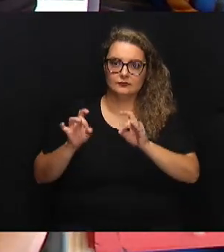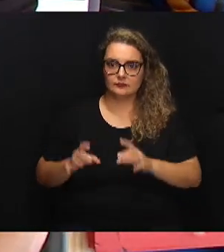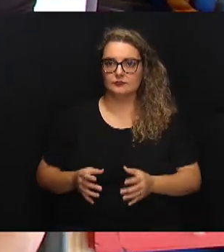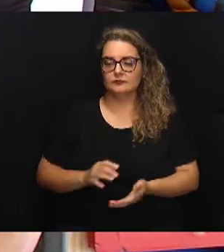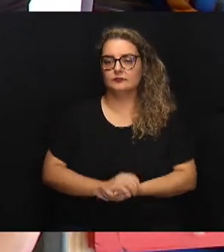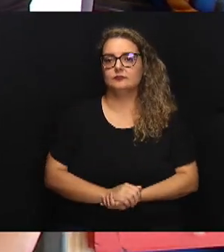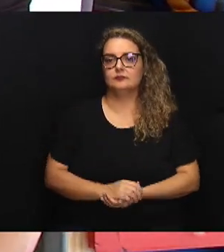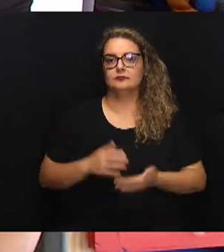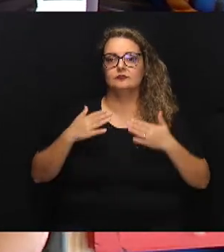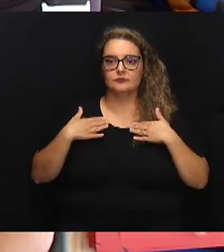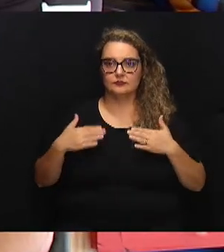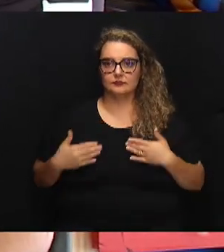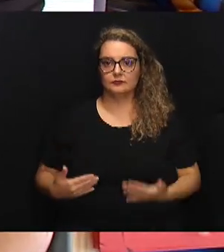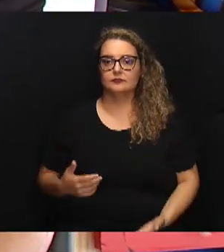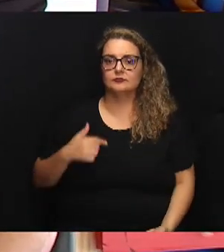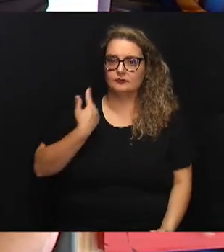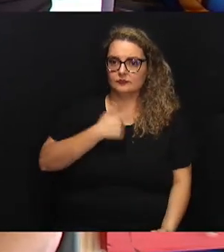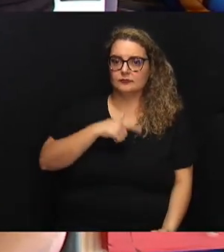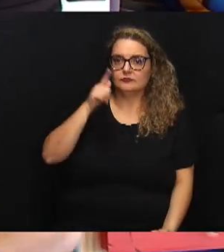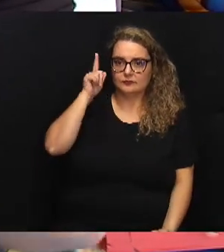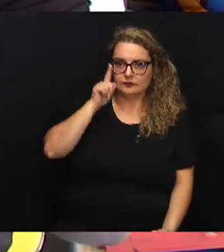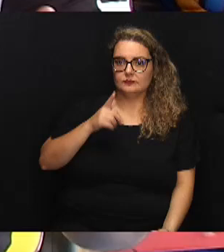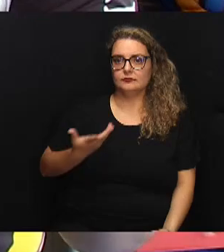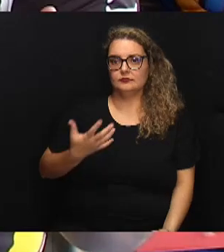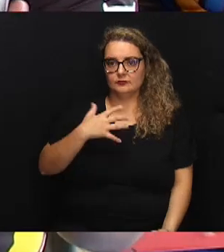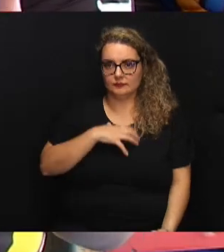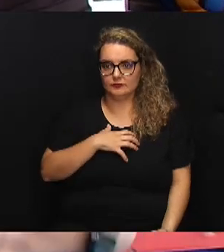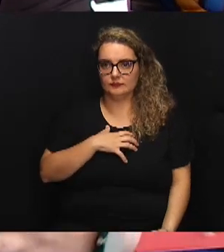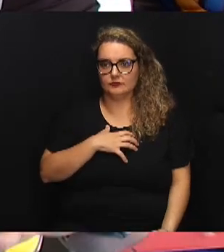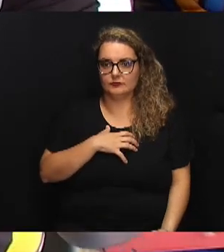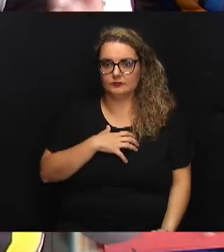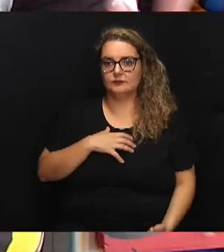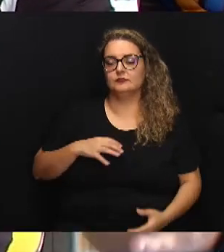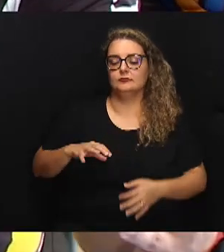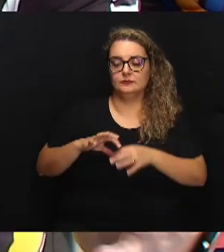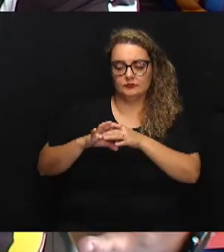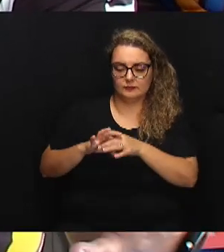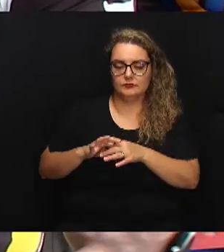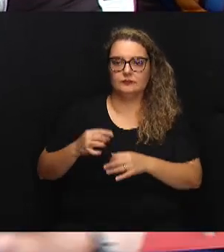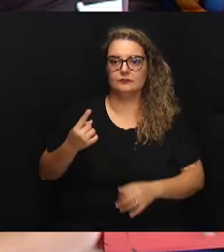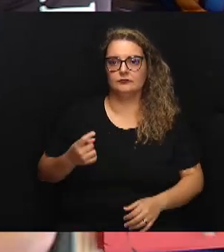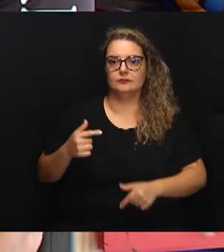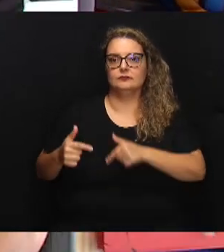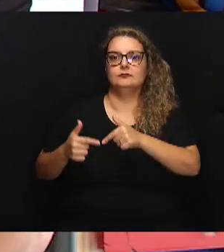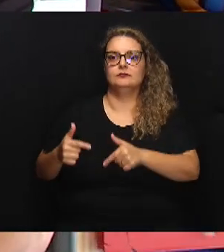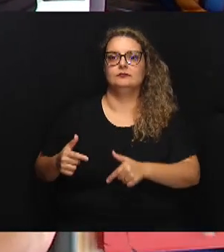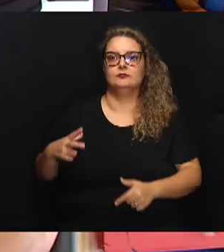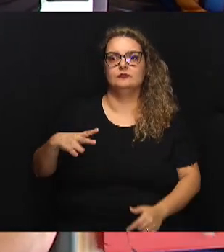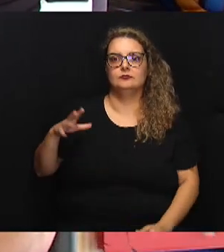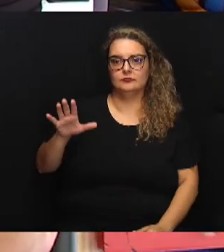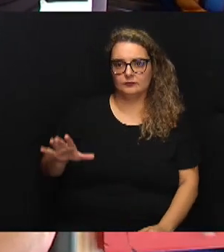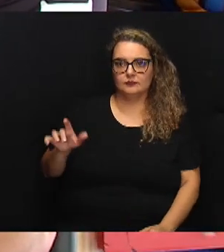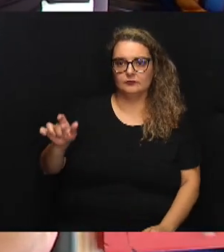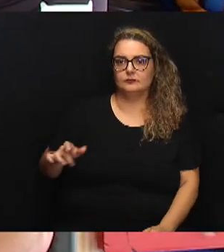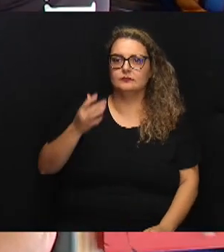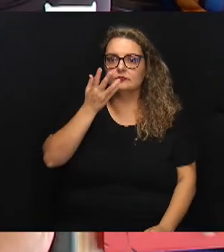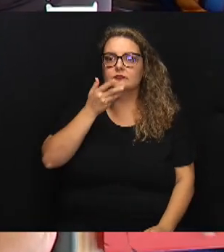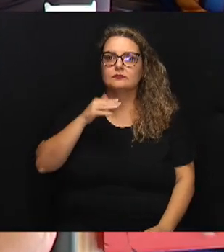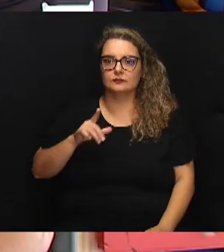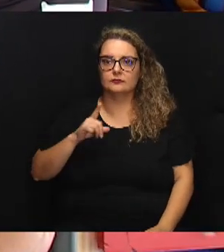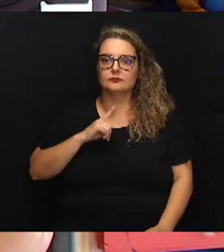necessidades físicas, a gente consegue, de uma maneira unificada, trabalhar em particular com essa criança. Então eu tenho